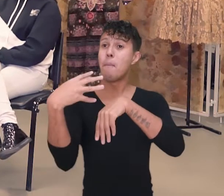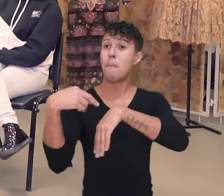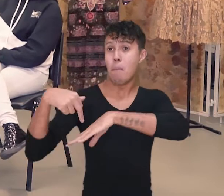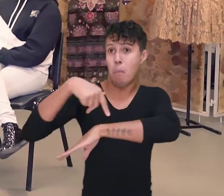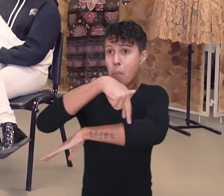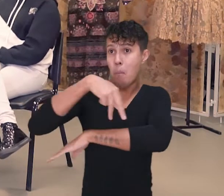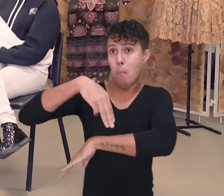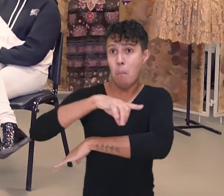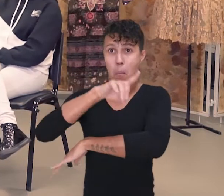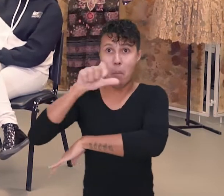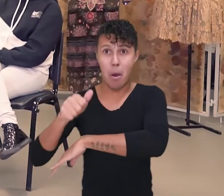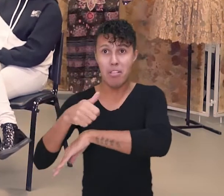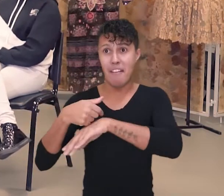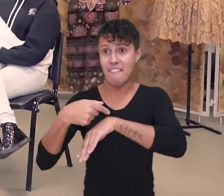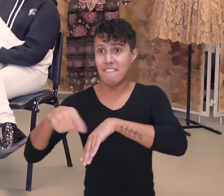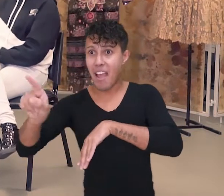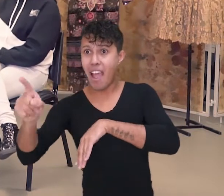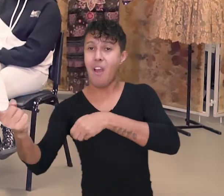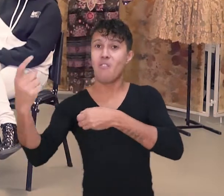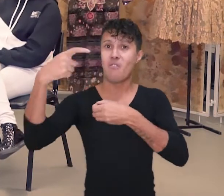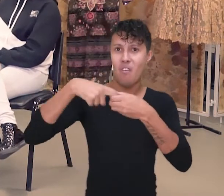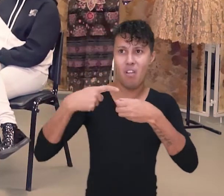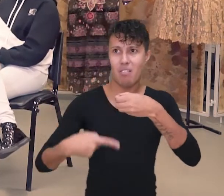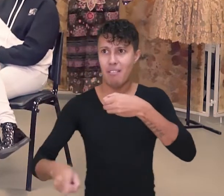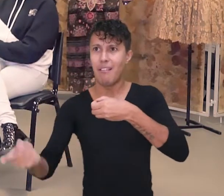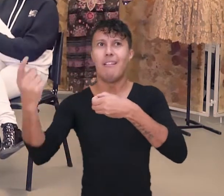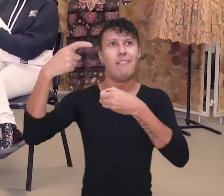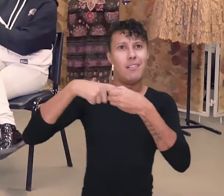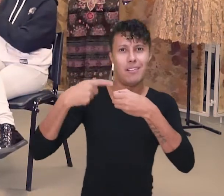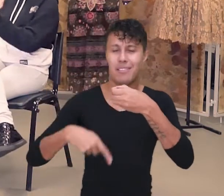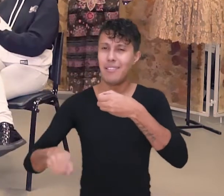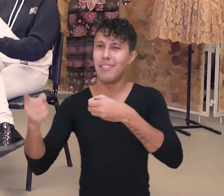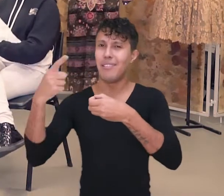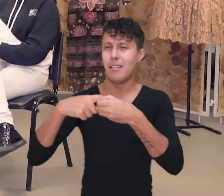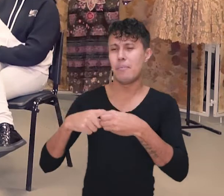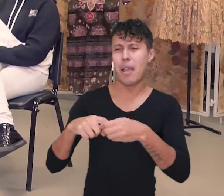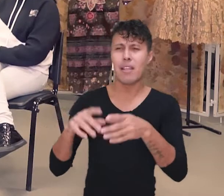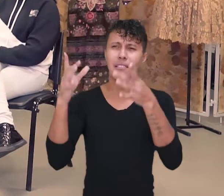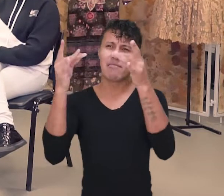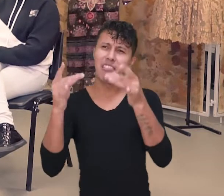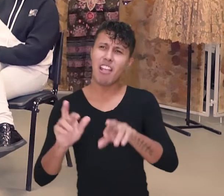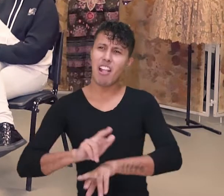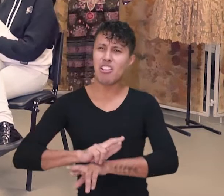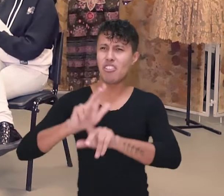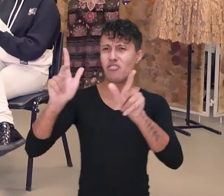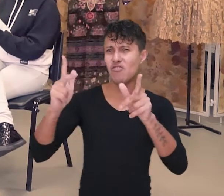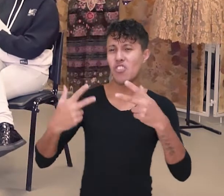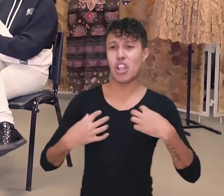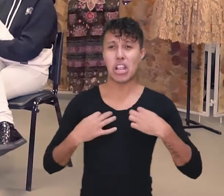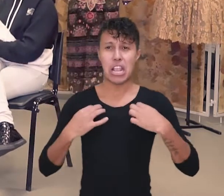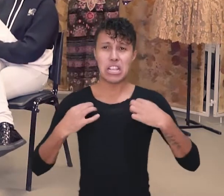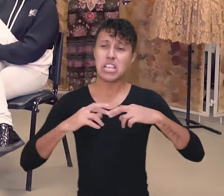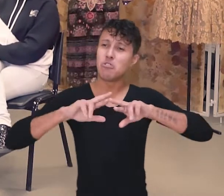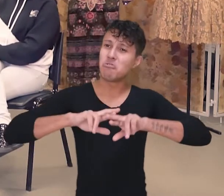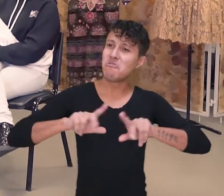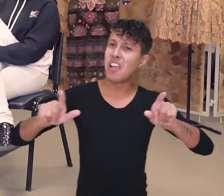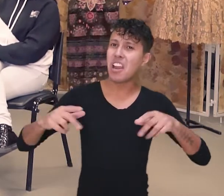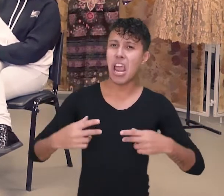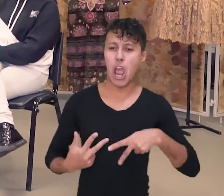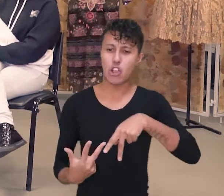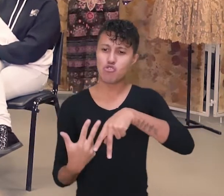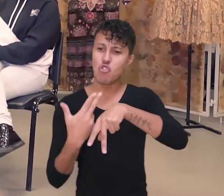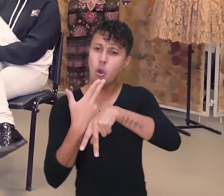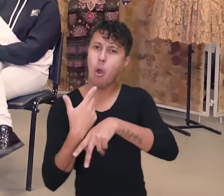moda, ela volta muito. Sim. Muito. E ela sempre volta com uma carinha diferente, um corte, um tecido